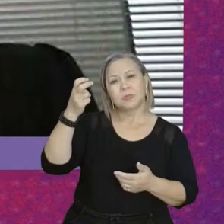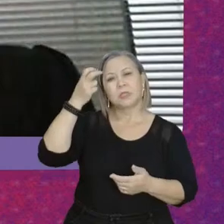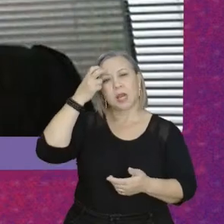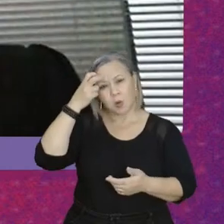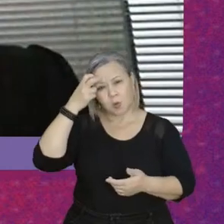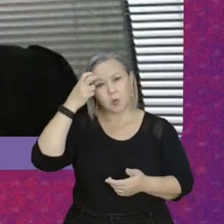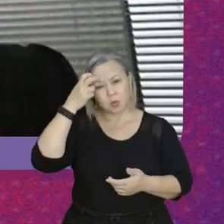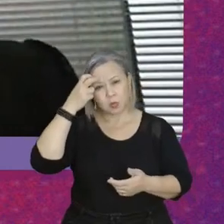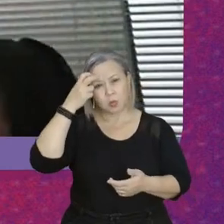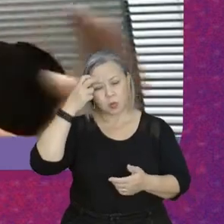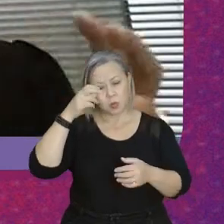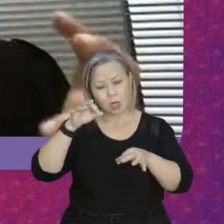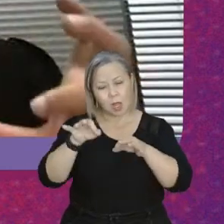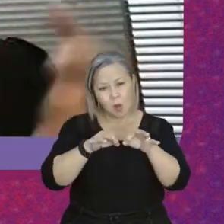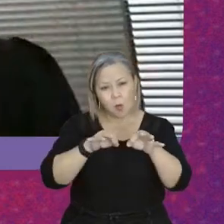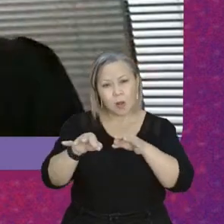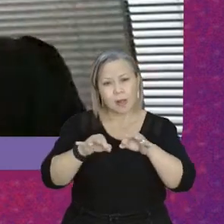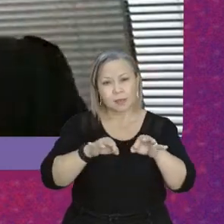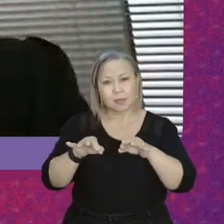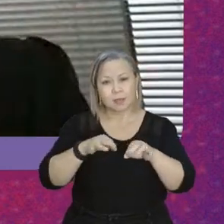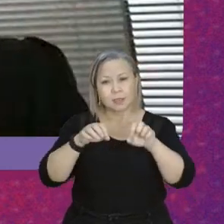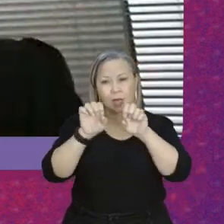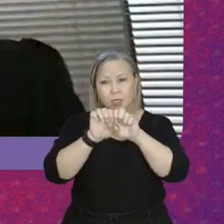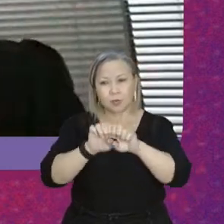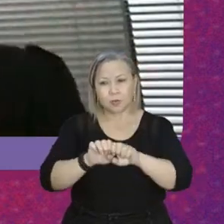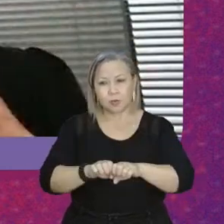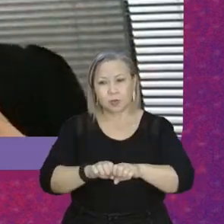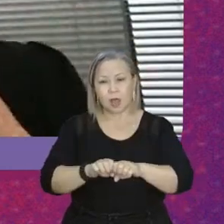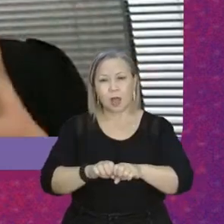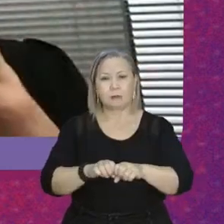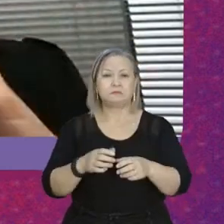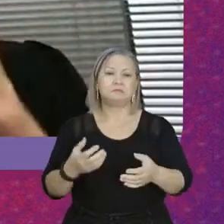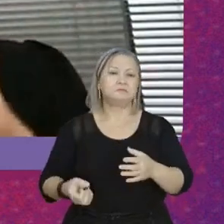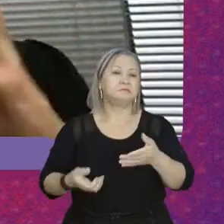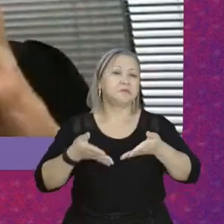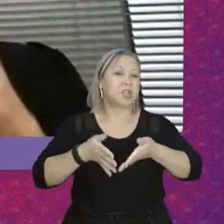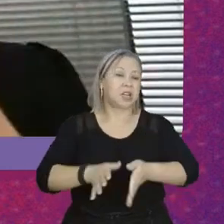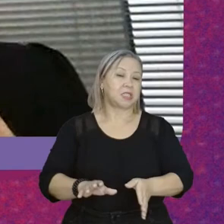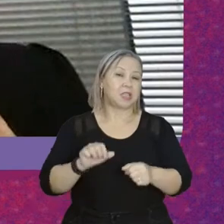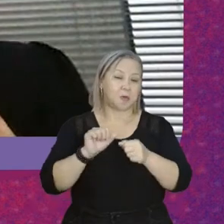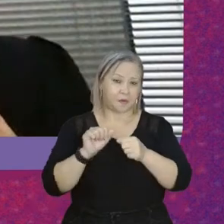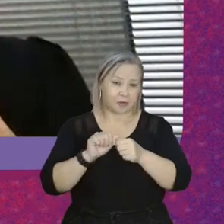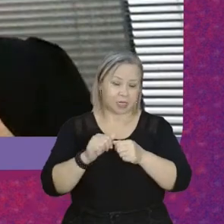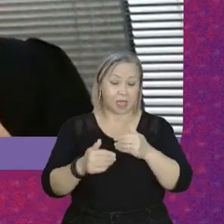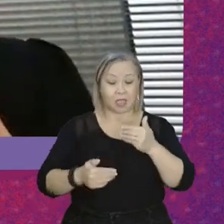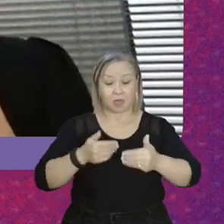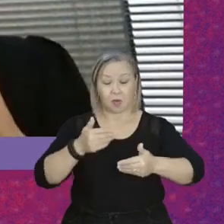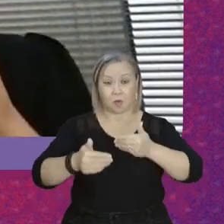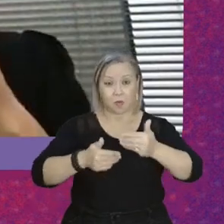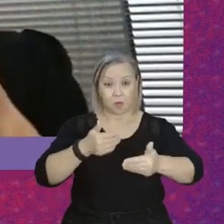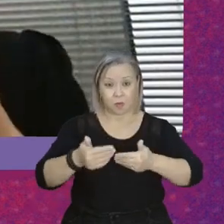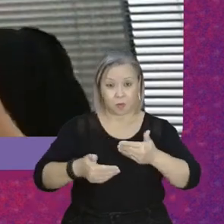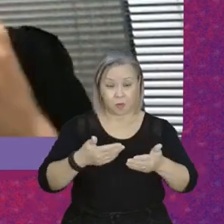milenarmente construída, elas já nasceram para fazer. Então, vejam que esse processo, né,